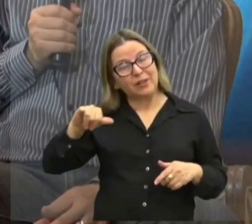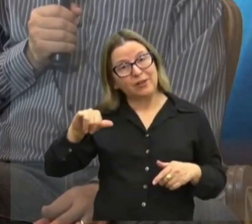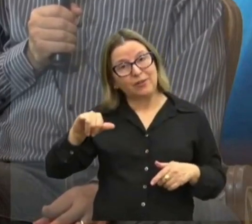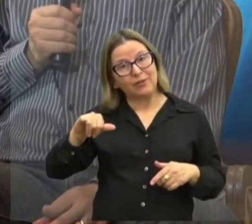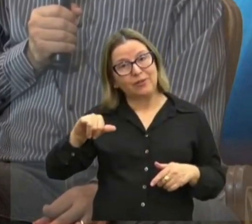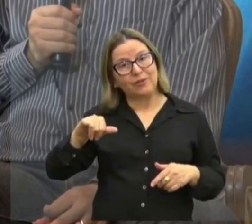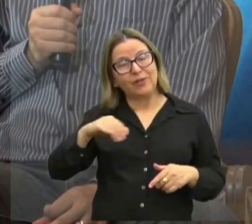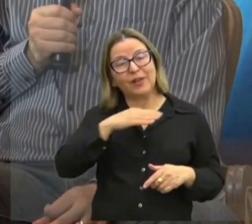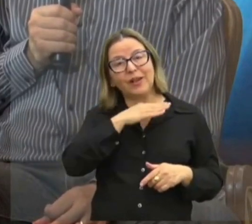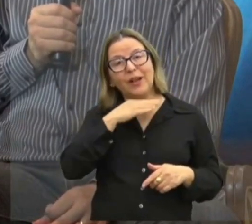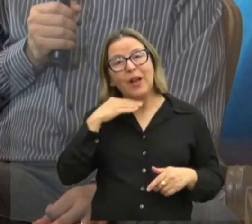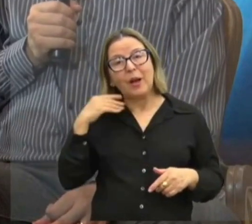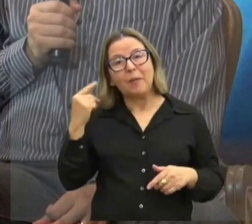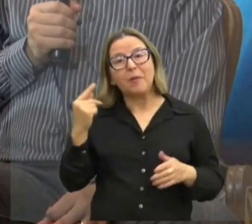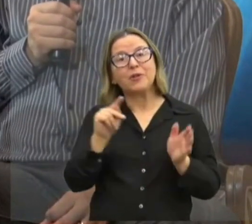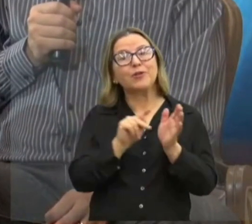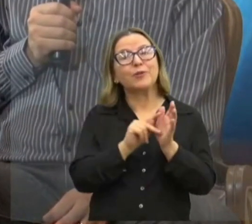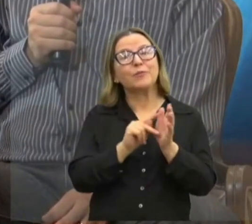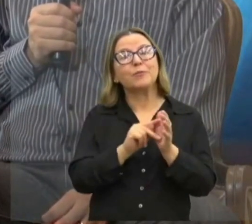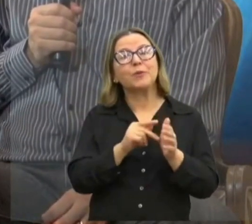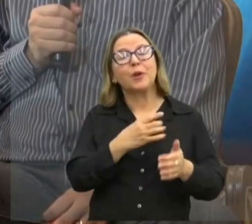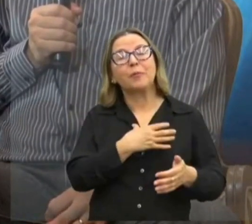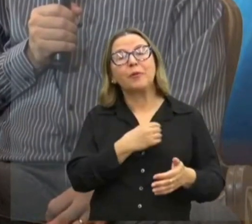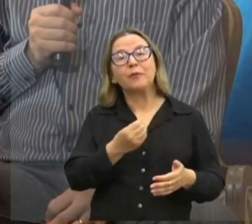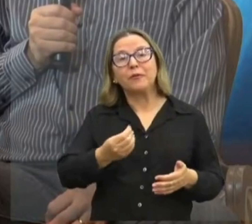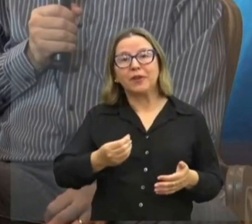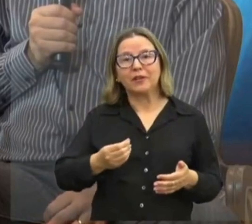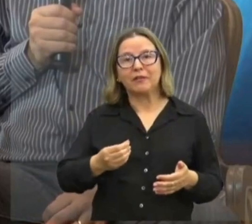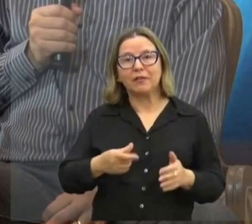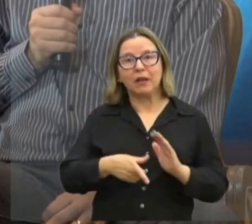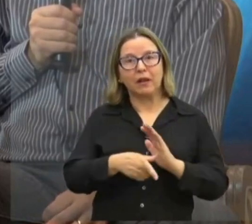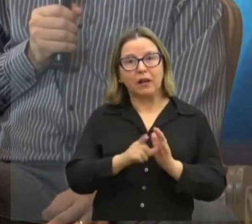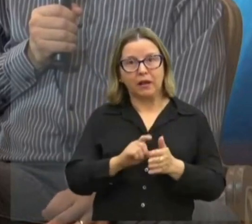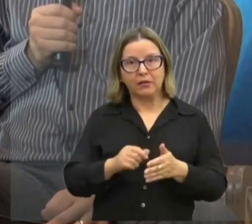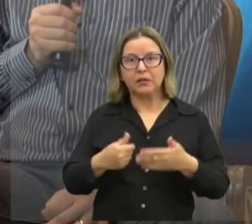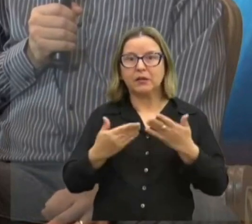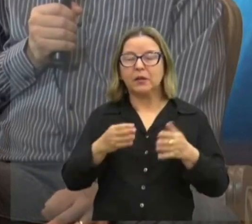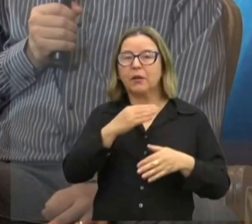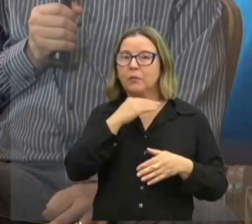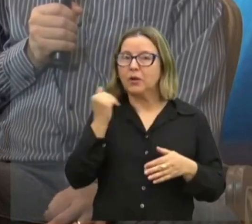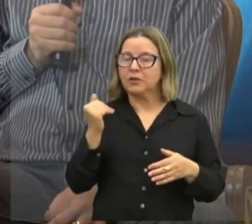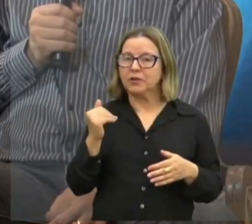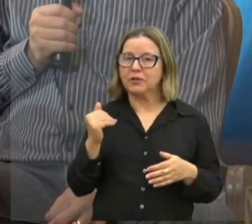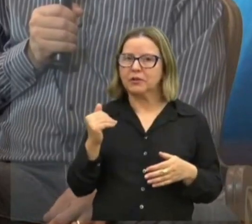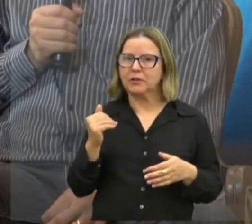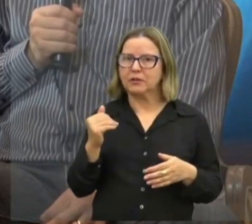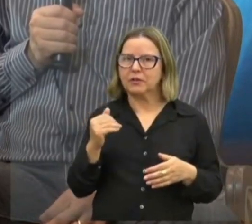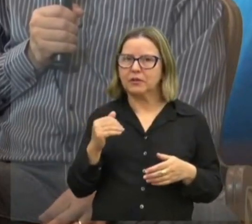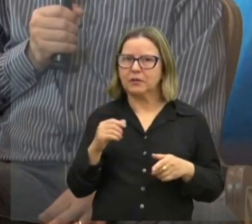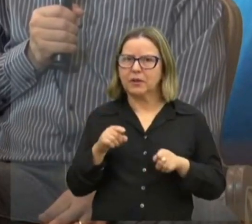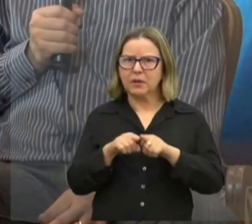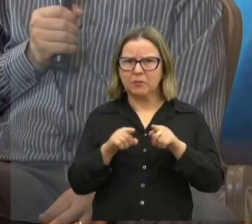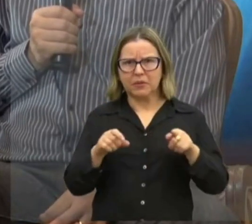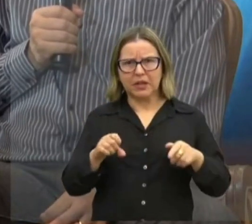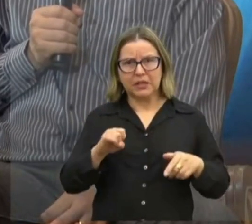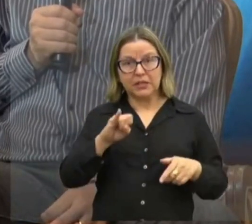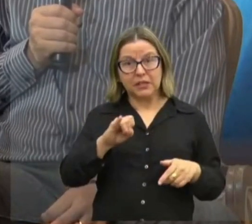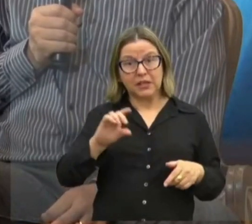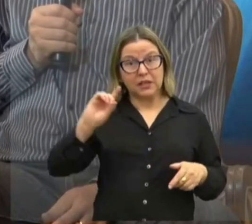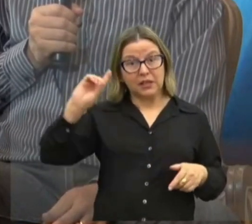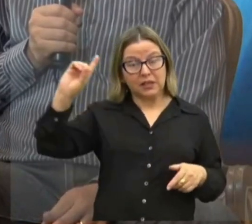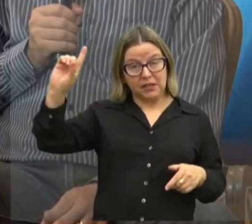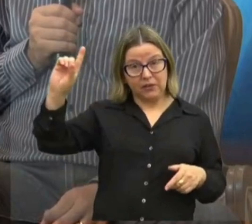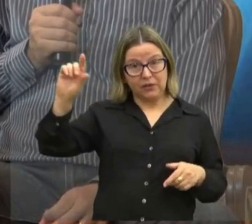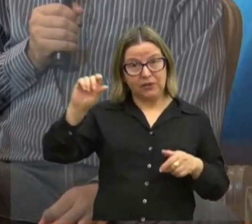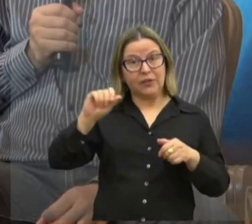entregou. Agora, se Ele fez isso com o próprio Filho, Ele não te dará graciosamente coisas que